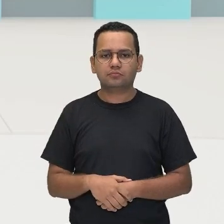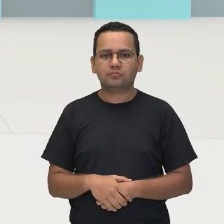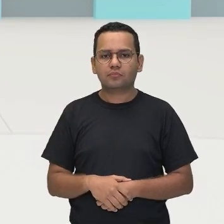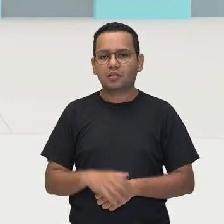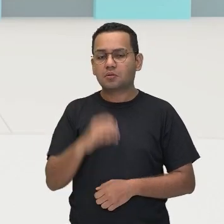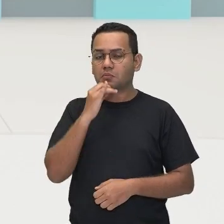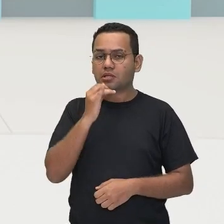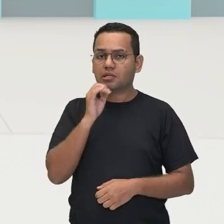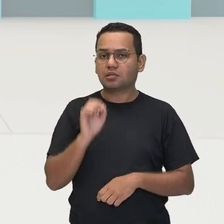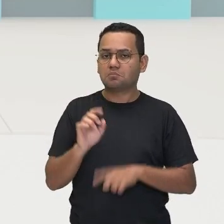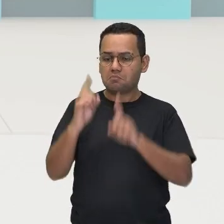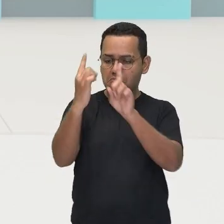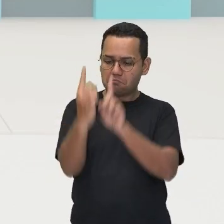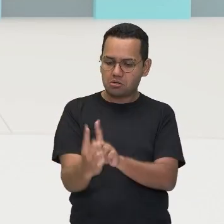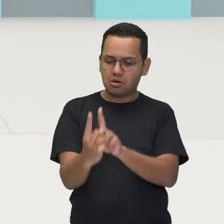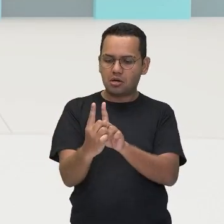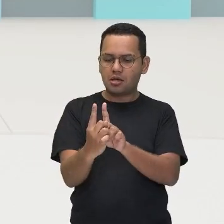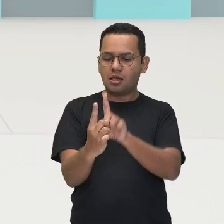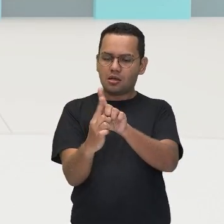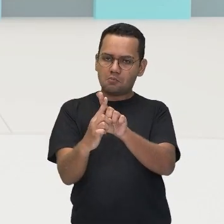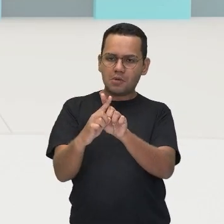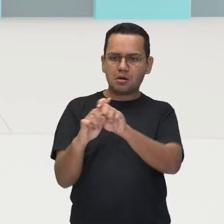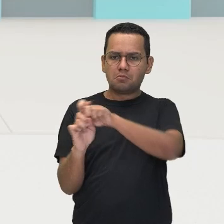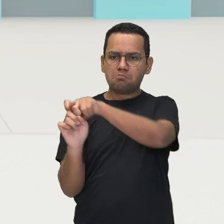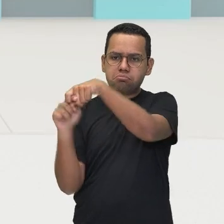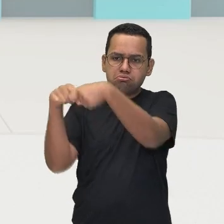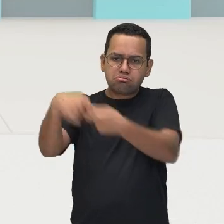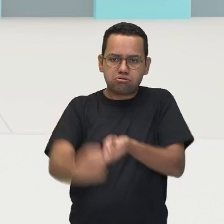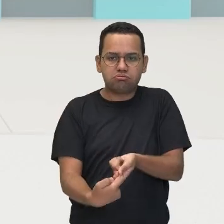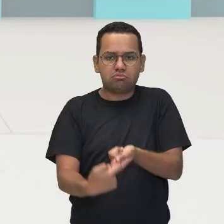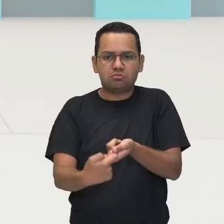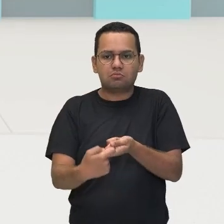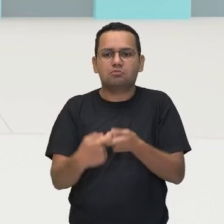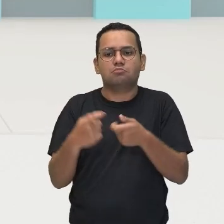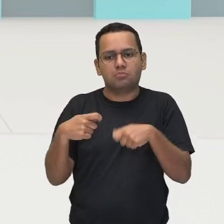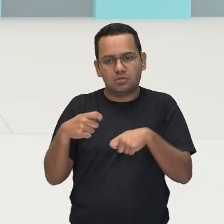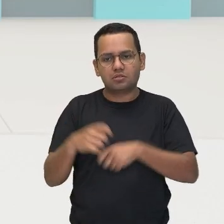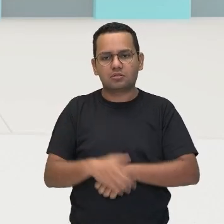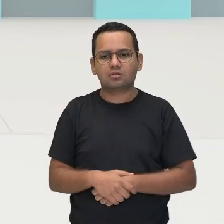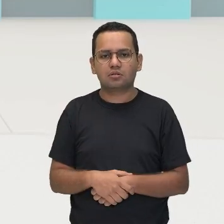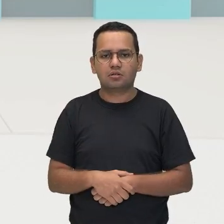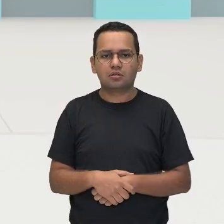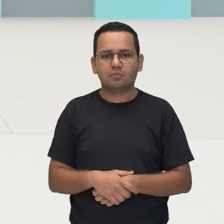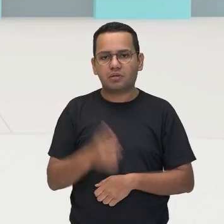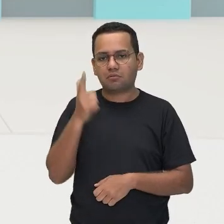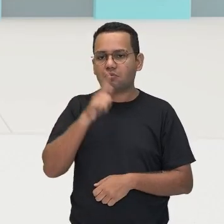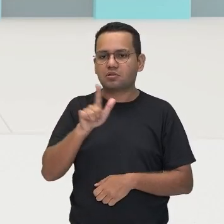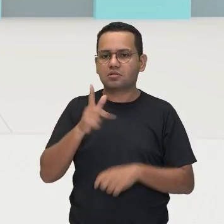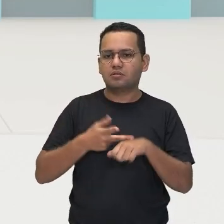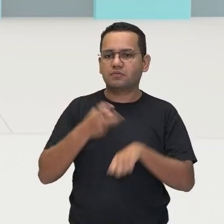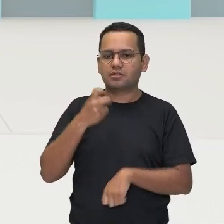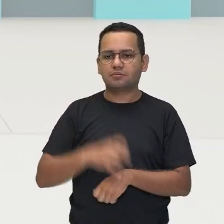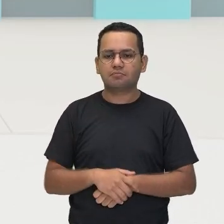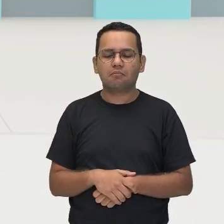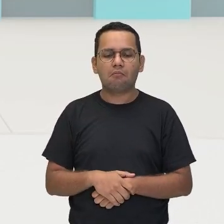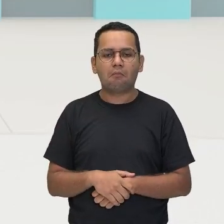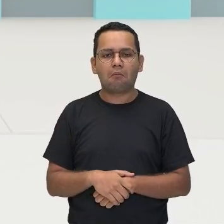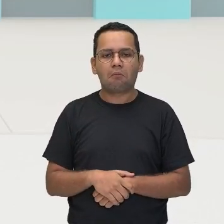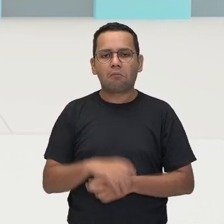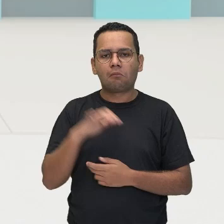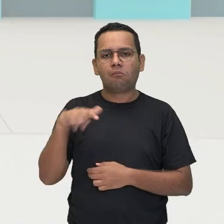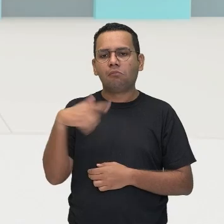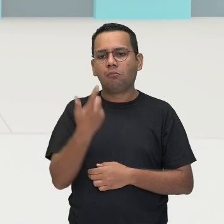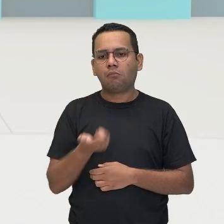derrube o seu adversário e imobilize esse adversário com as costas no chão para vencer a luta prosseguindo nós temos a